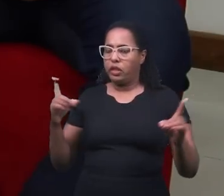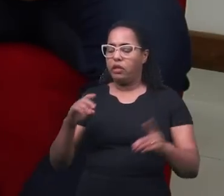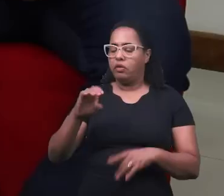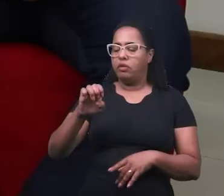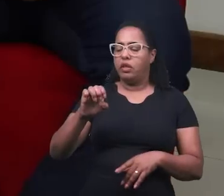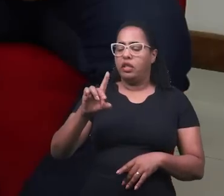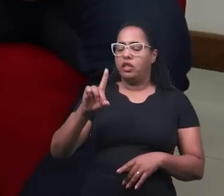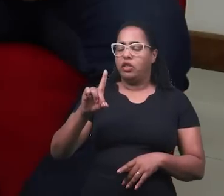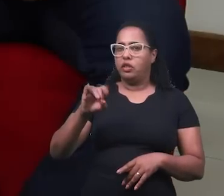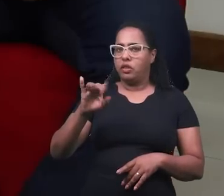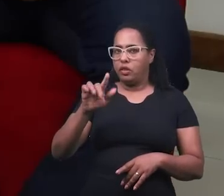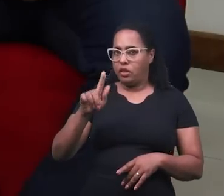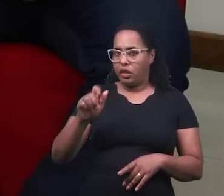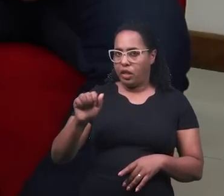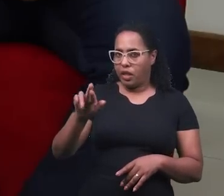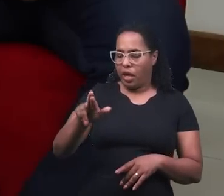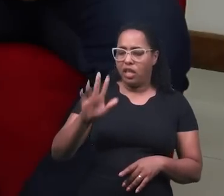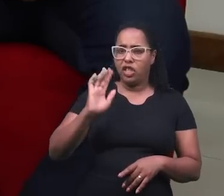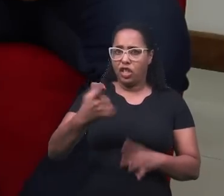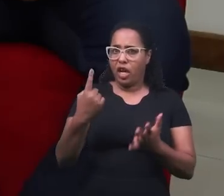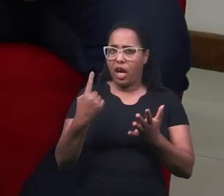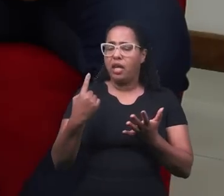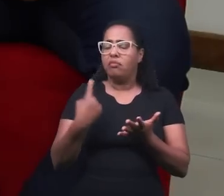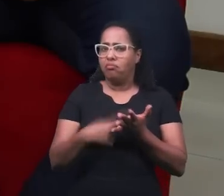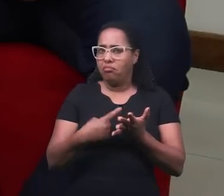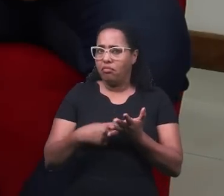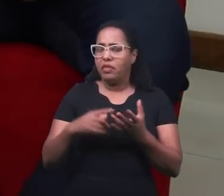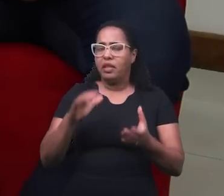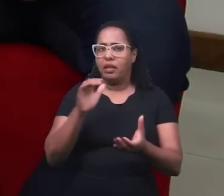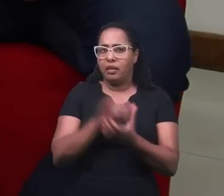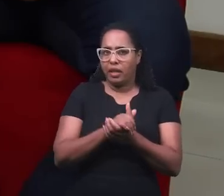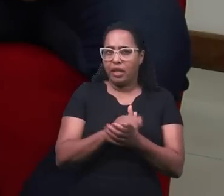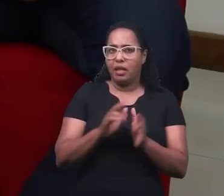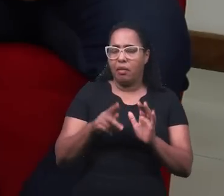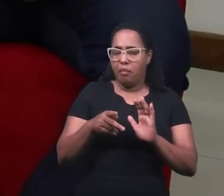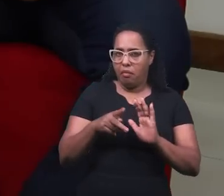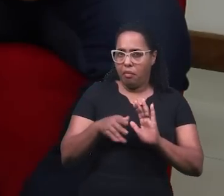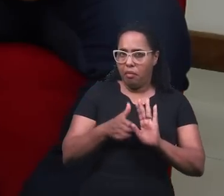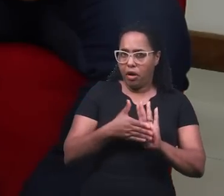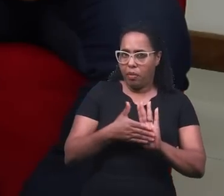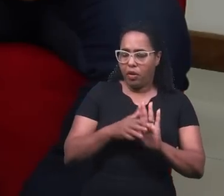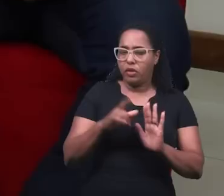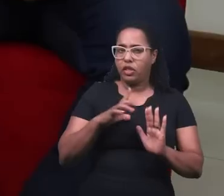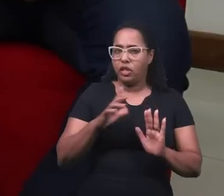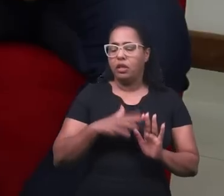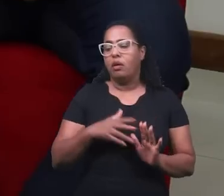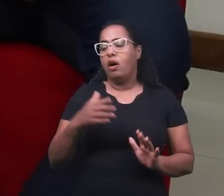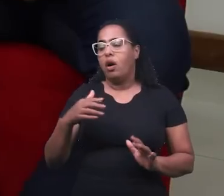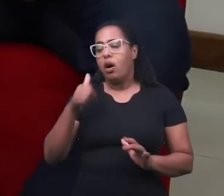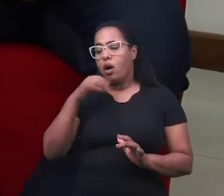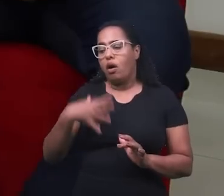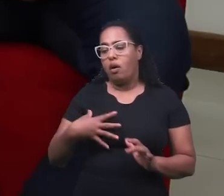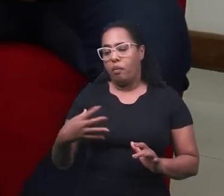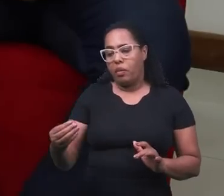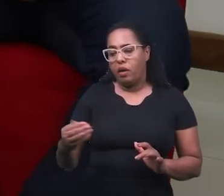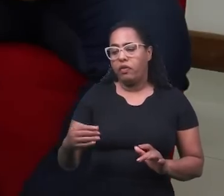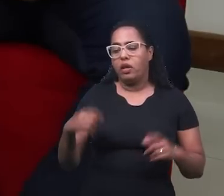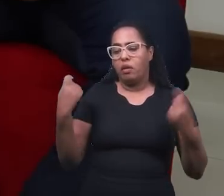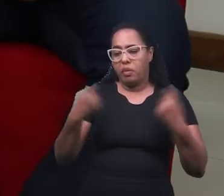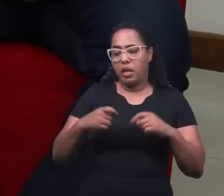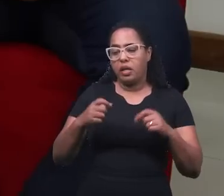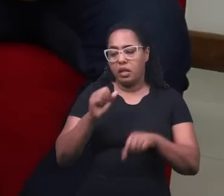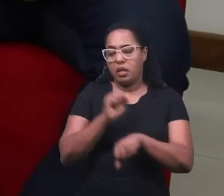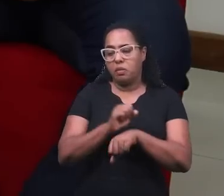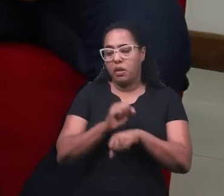casarem. Eu falei assim: minha filha, olha, para que você case, né, e tenha, né, seus planos diante do Senhor, nós